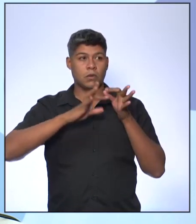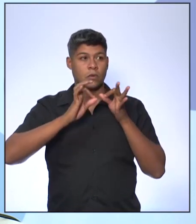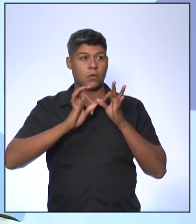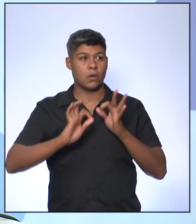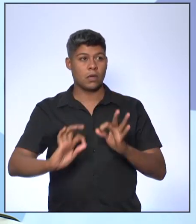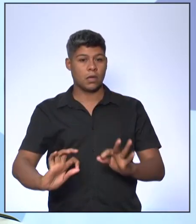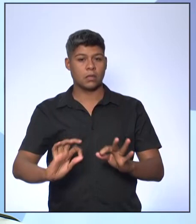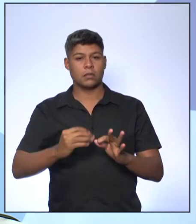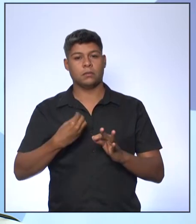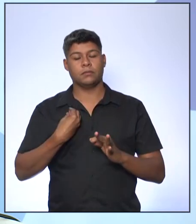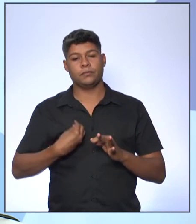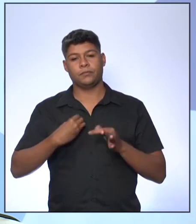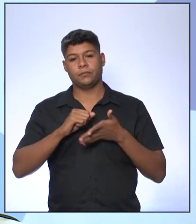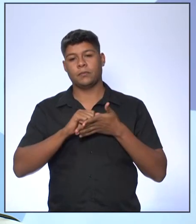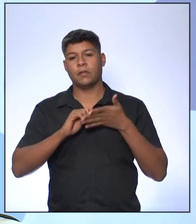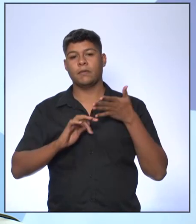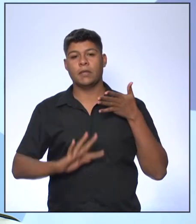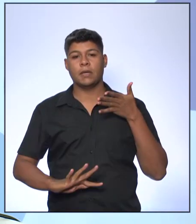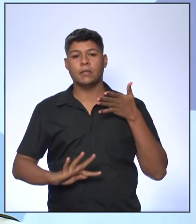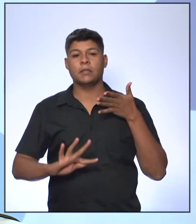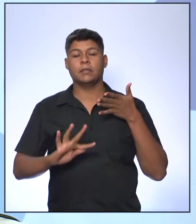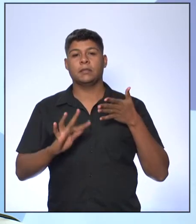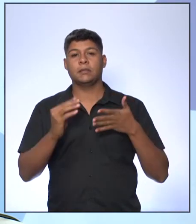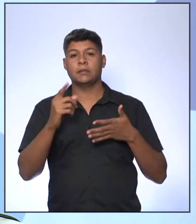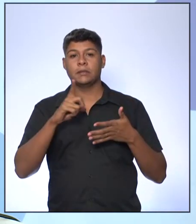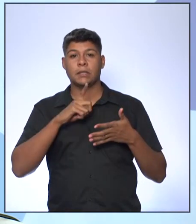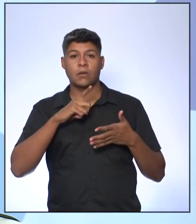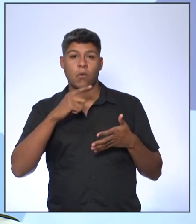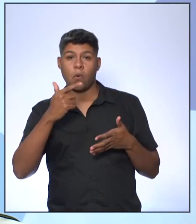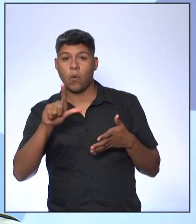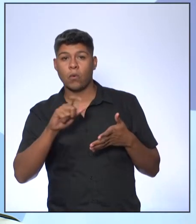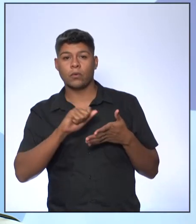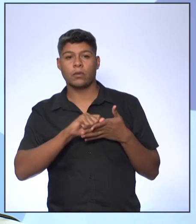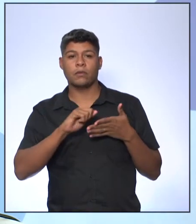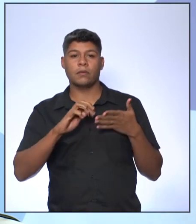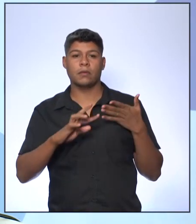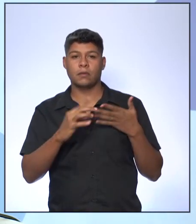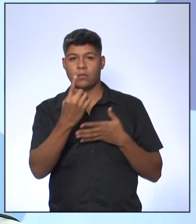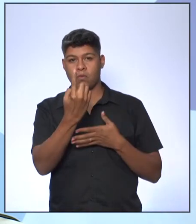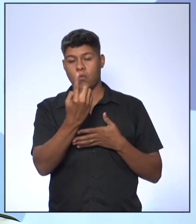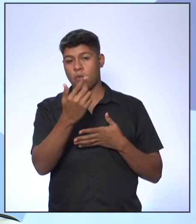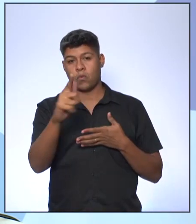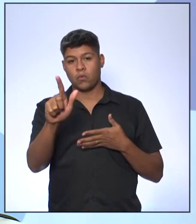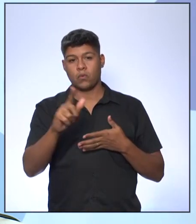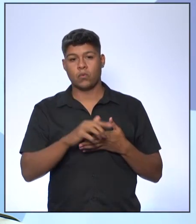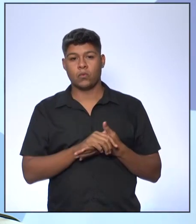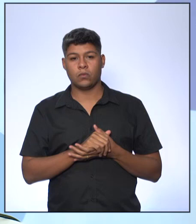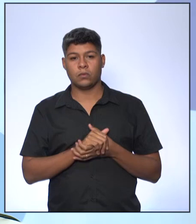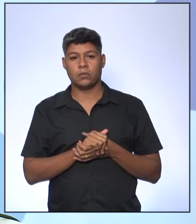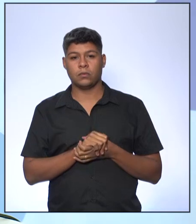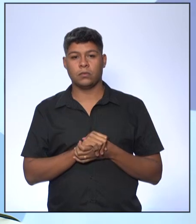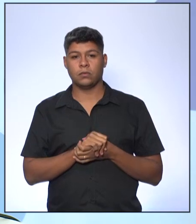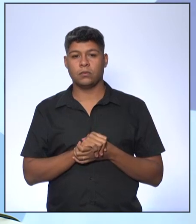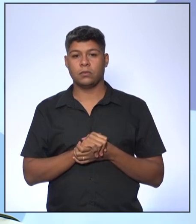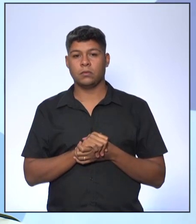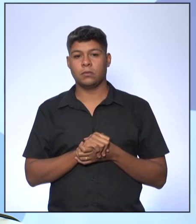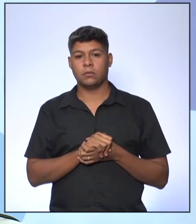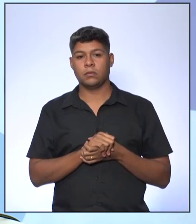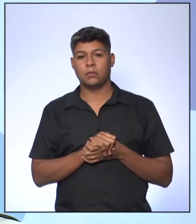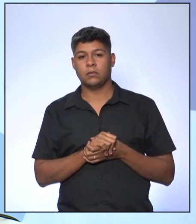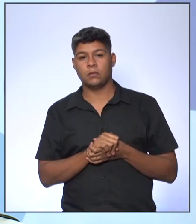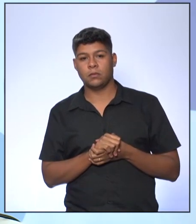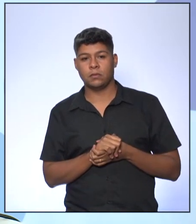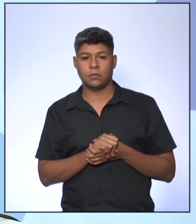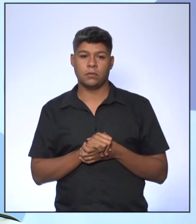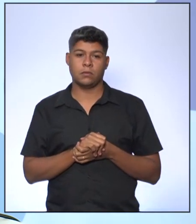correta do exercício. Sim. Bom, mas eu trouxe mais um, Gibas. Mais um exercício para esse Mais pessoal. um. É, porque eu Vamos gostei que eles foram. Mas acho que eu